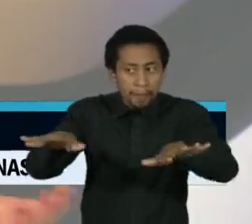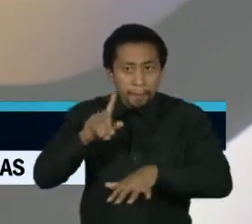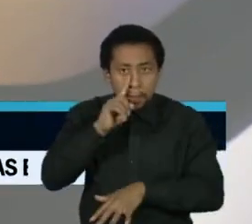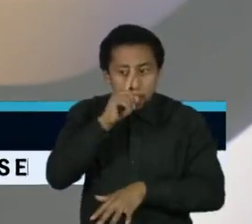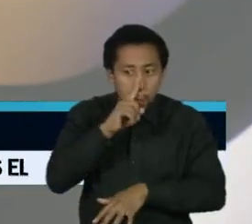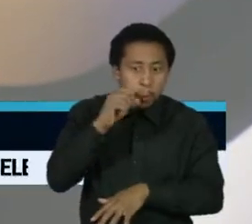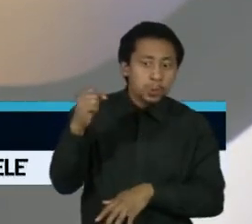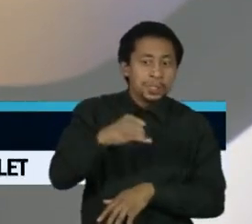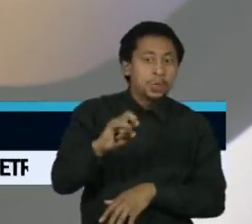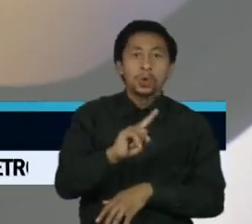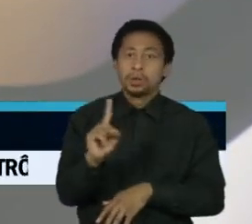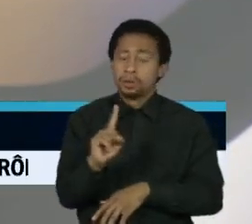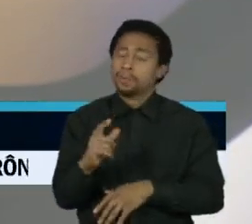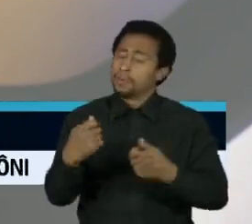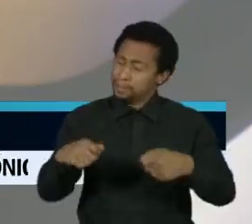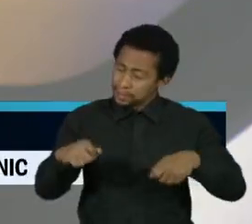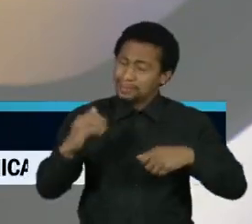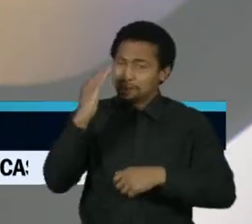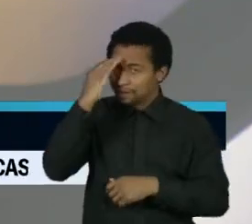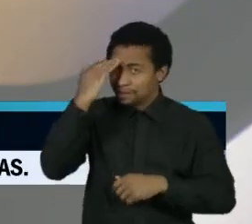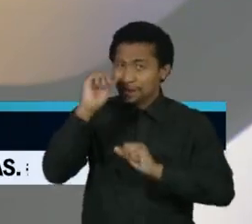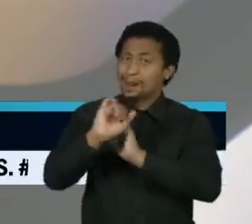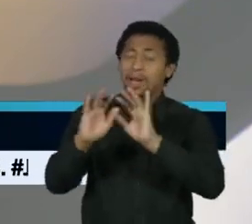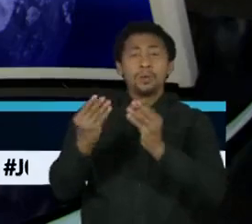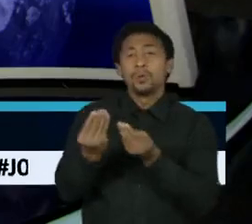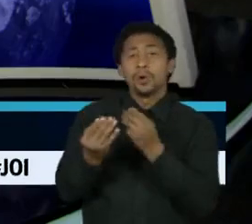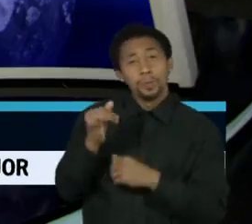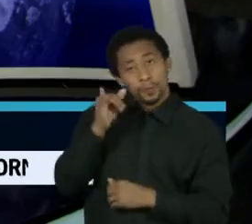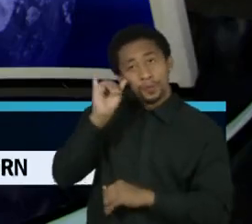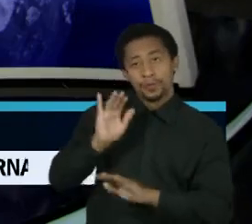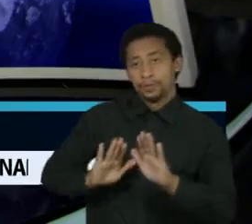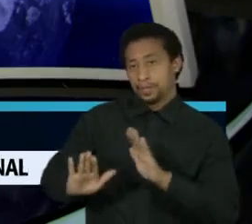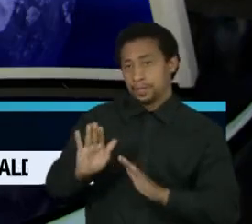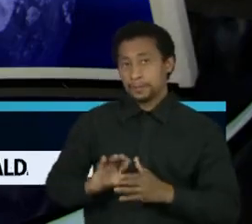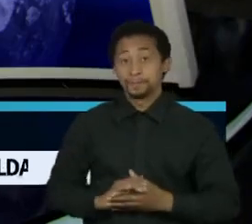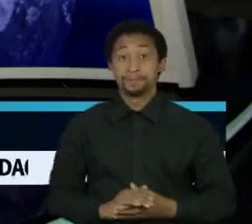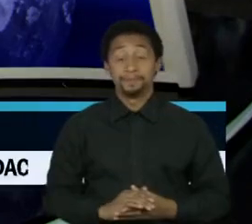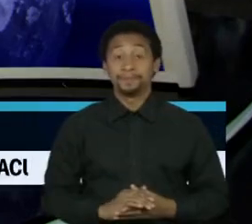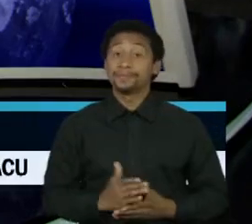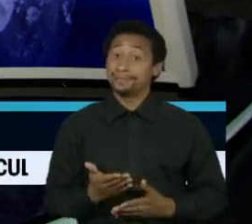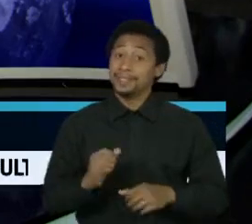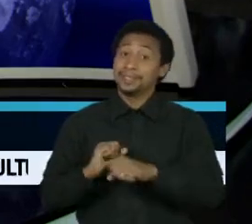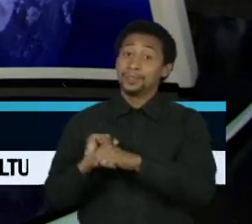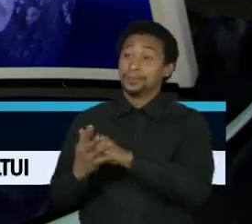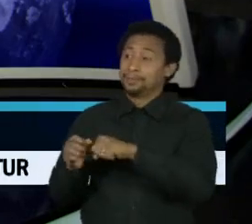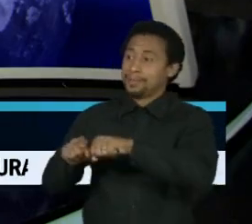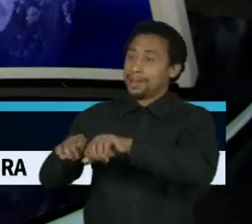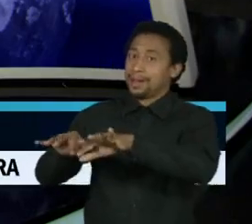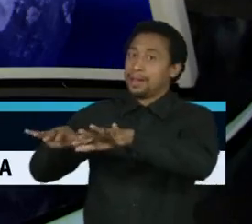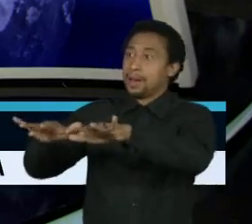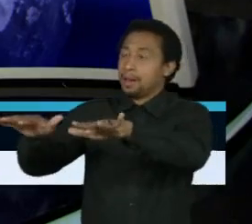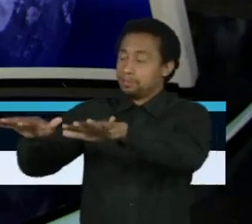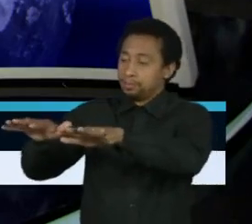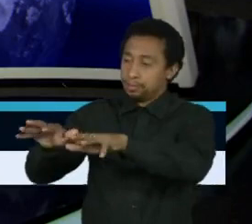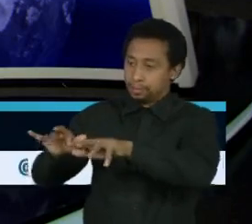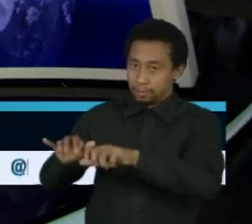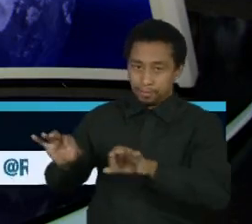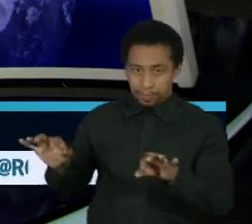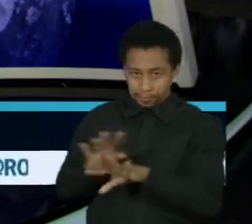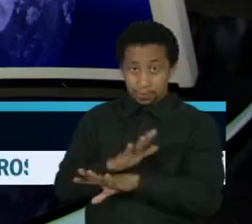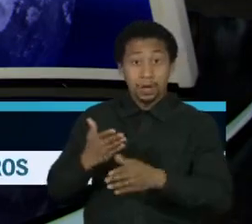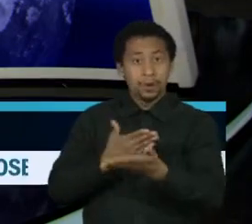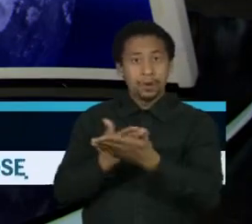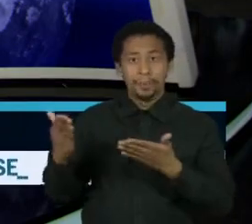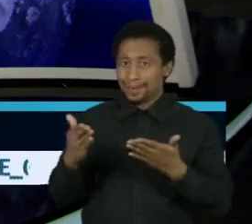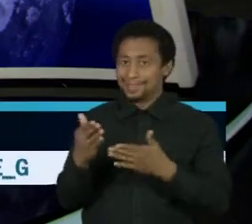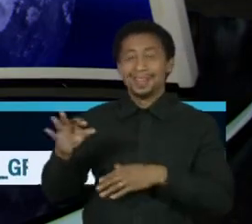acho que sim mas isso também tem que ficar Claro para saber as medidas de prevenção agora a dona Rosana nós estamos saindo da convite aí vem o surto de dengue surto de